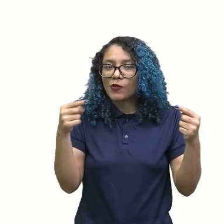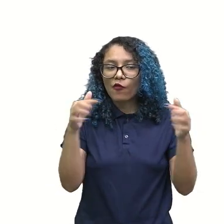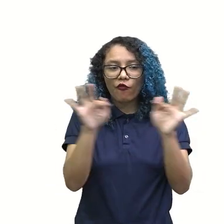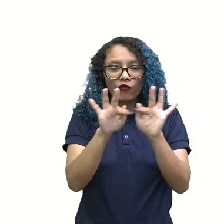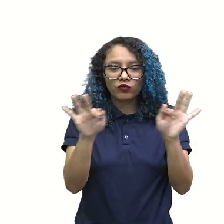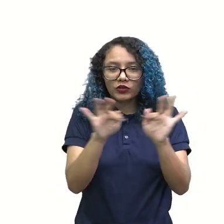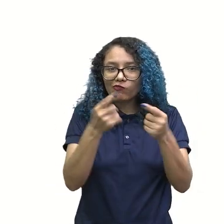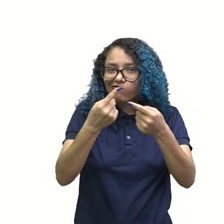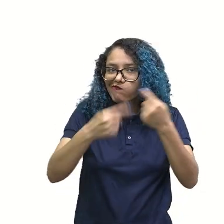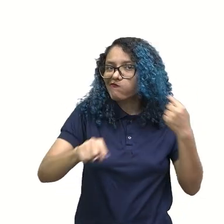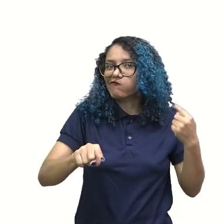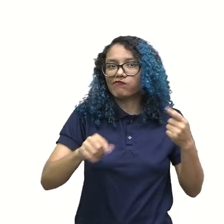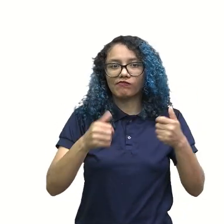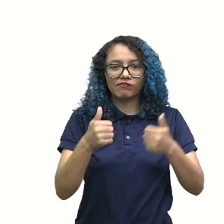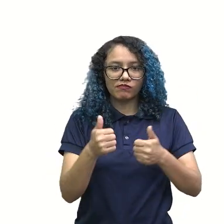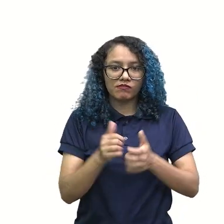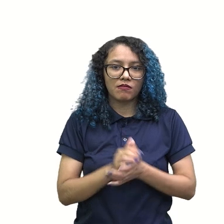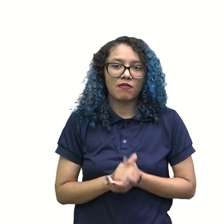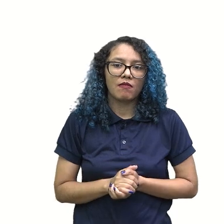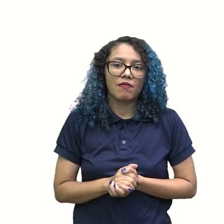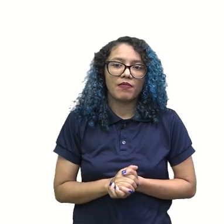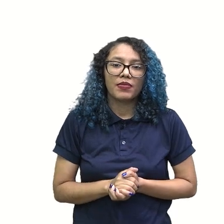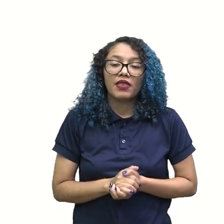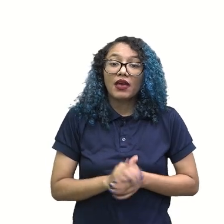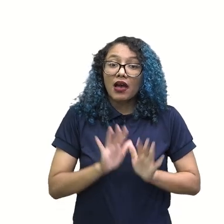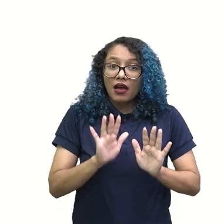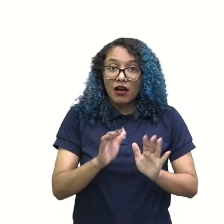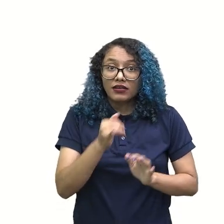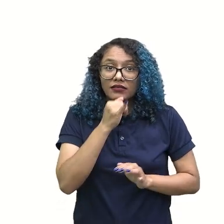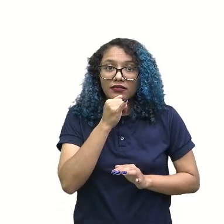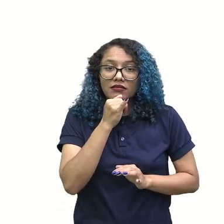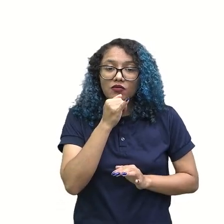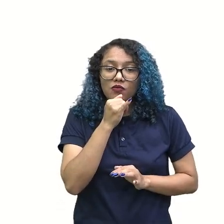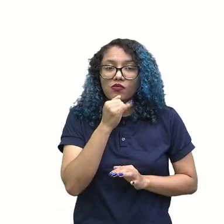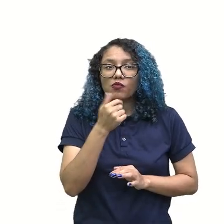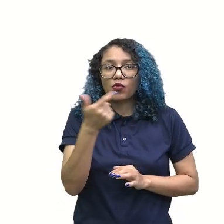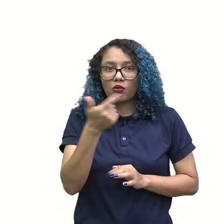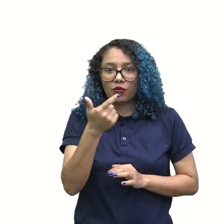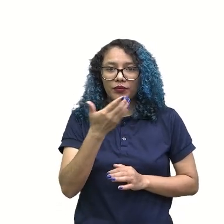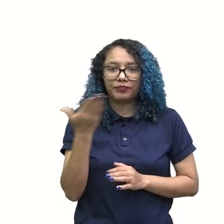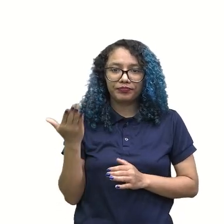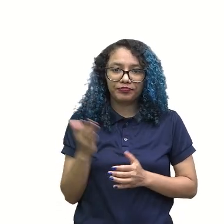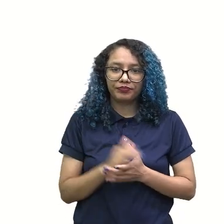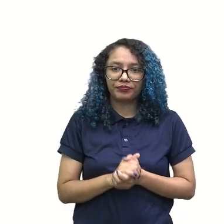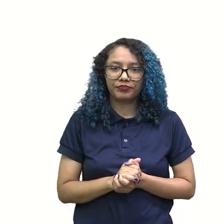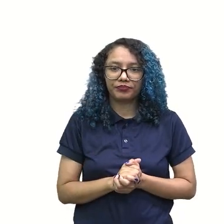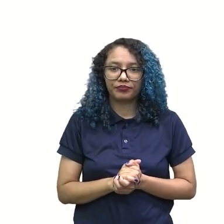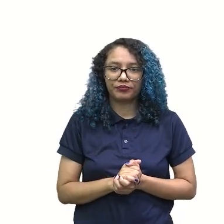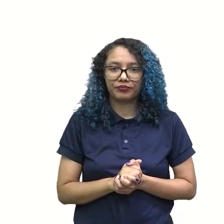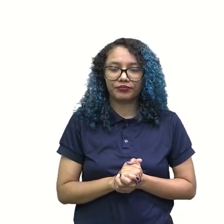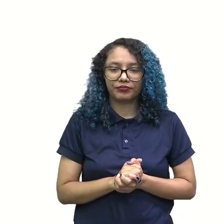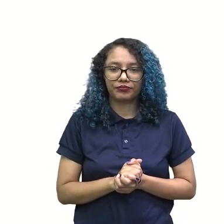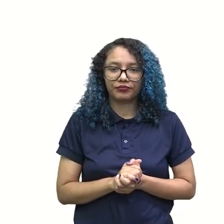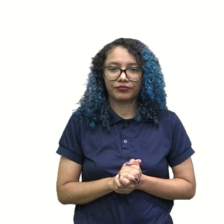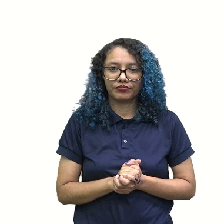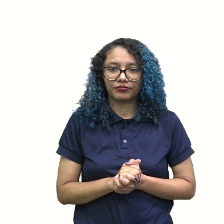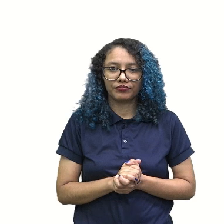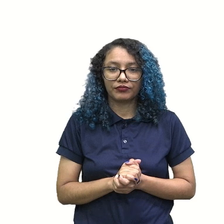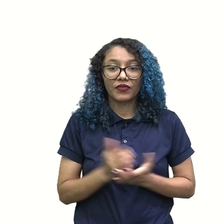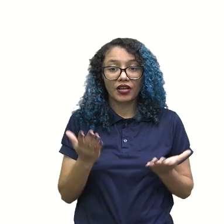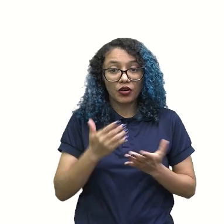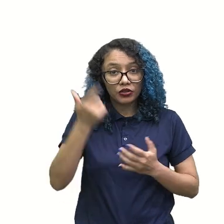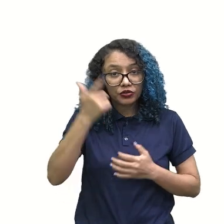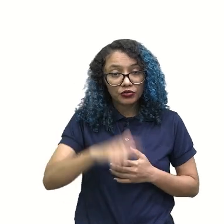no segundo exemplo. Eu vou ter este exemplo bem aqui. Vou ter esses elementos em A e